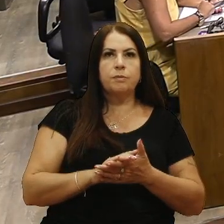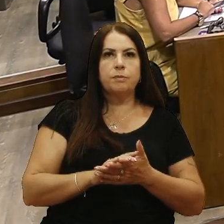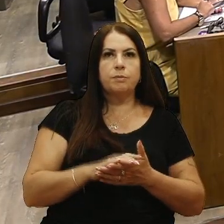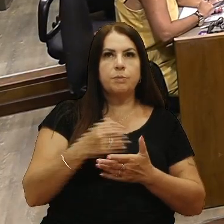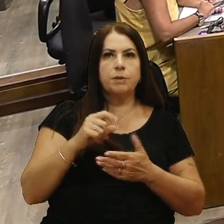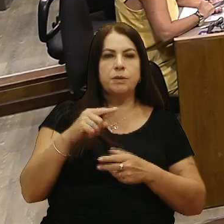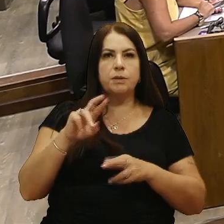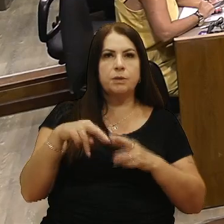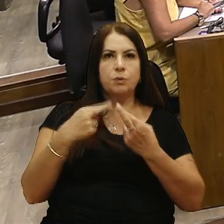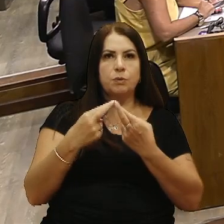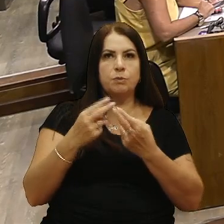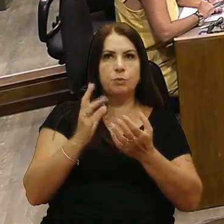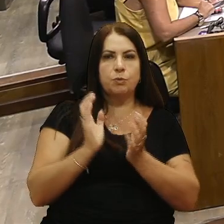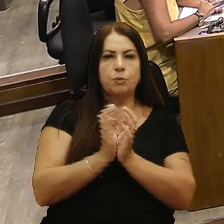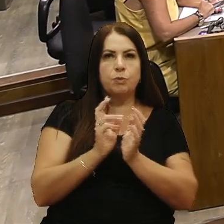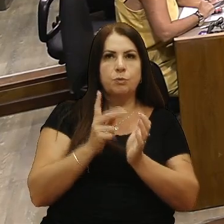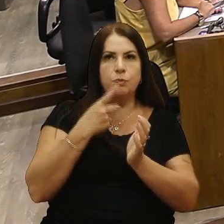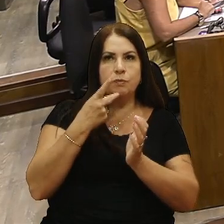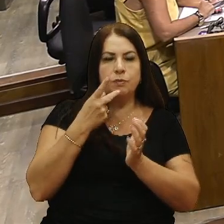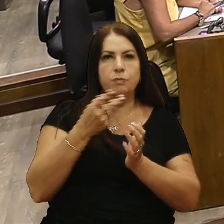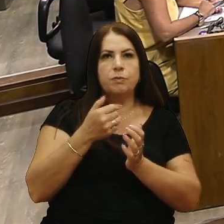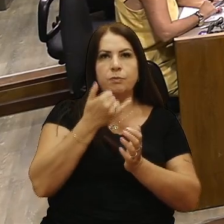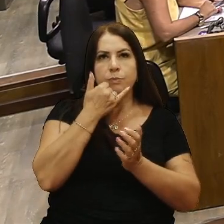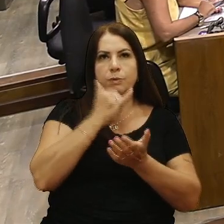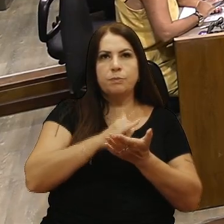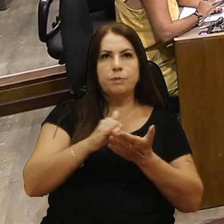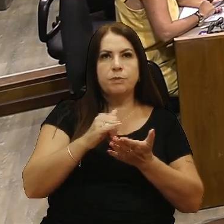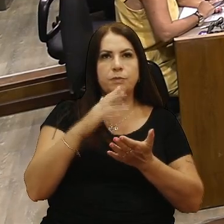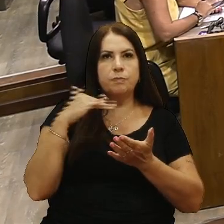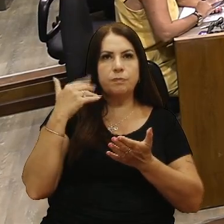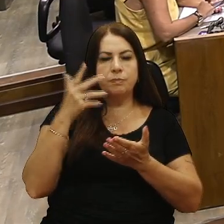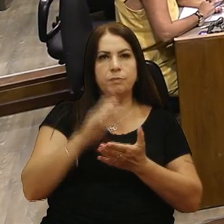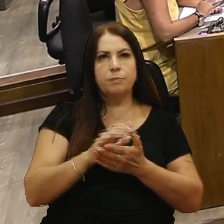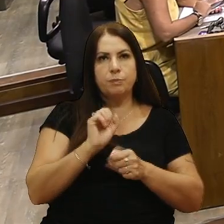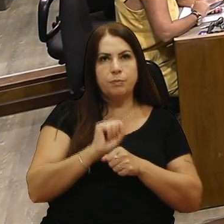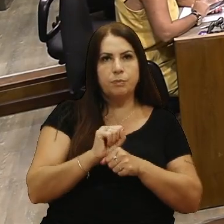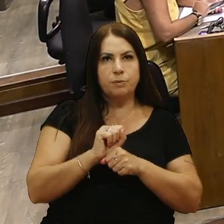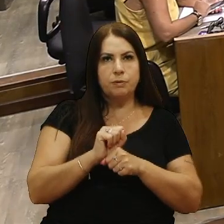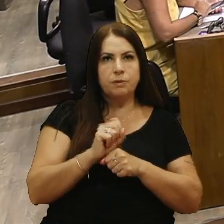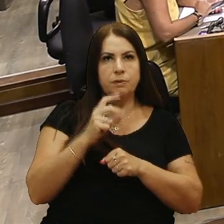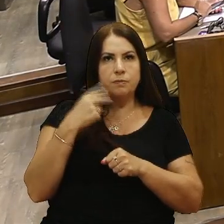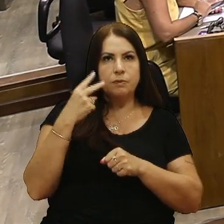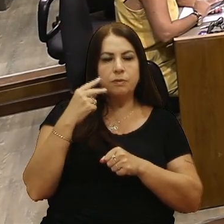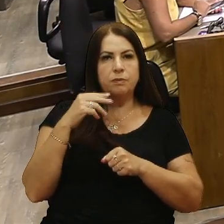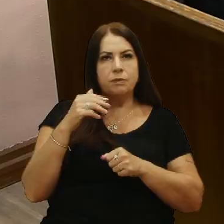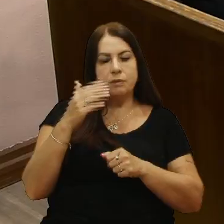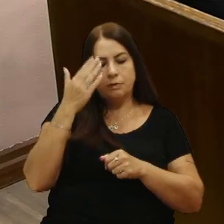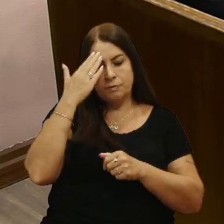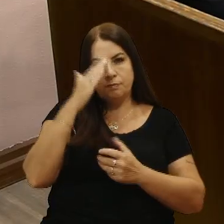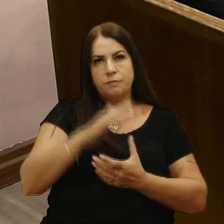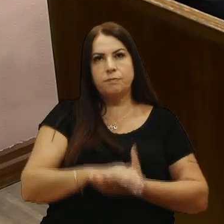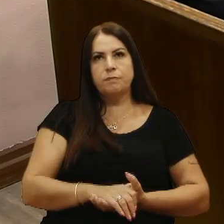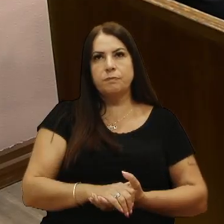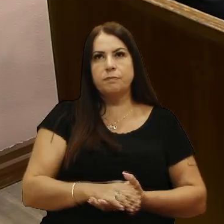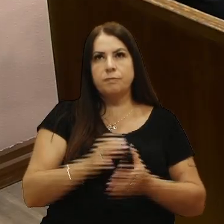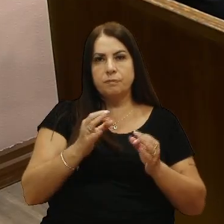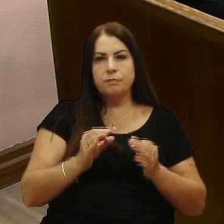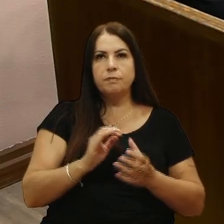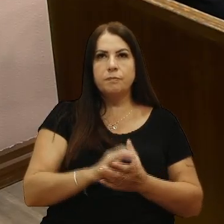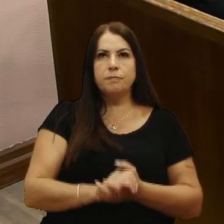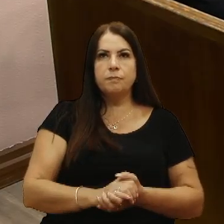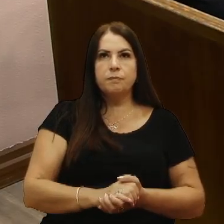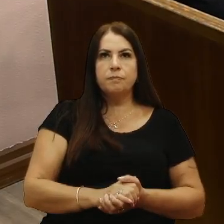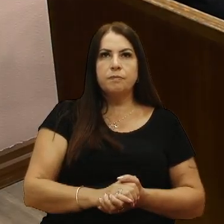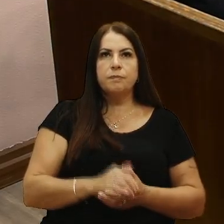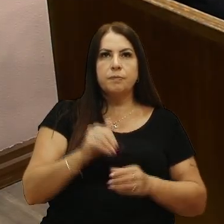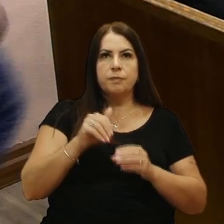prorrogar a sessão para que os colegas consigam falar. Perdão, vereador Andressa. Se o senhor puder segurar o tempo vereador da vereadora Andressa, eu lhe agradeço. Certo, vereador.